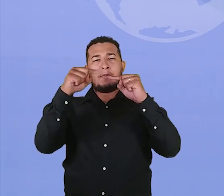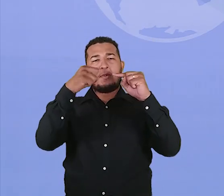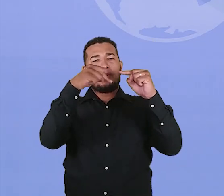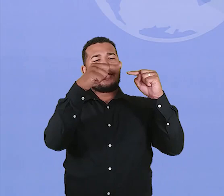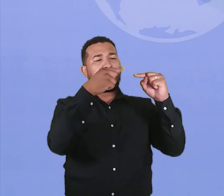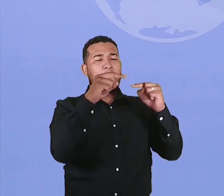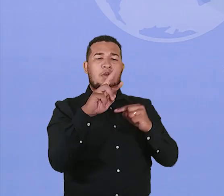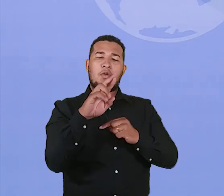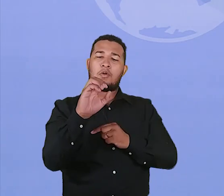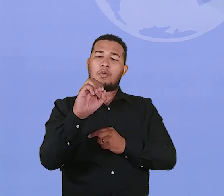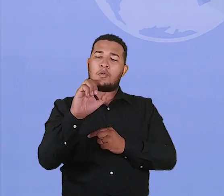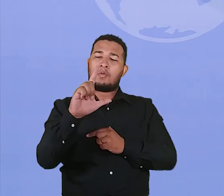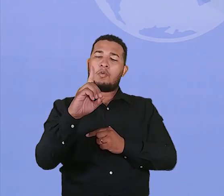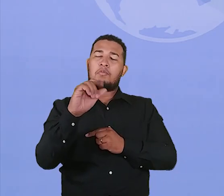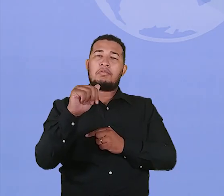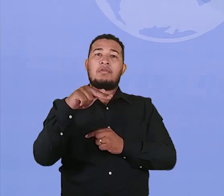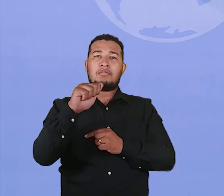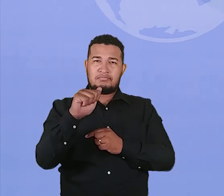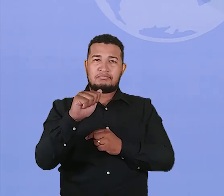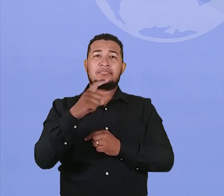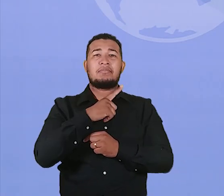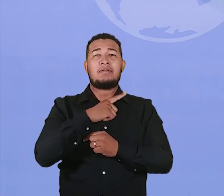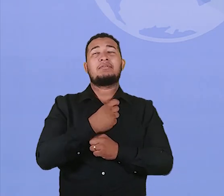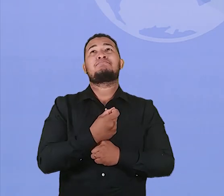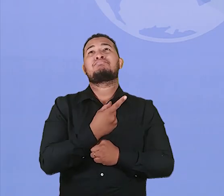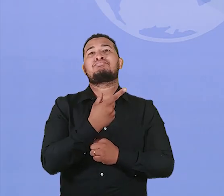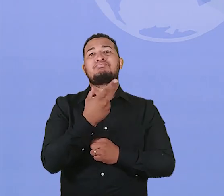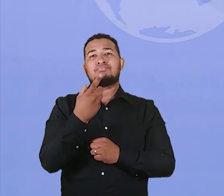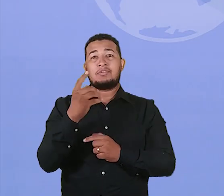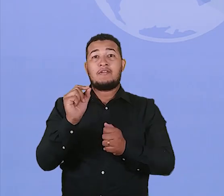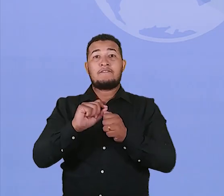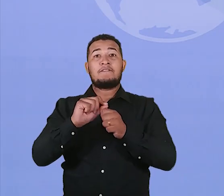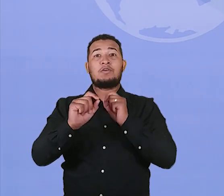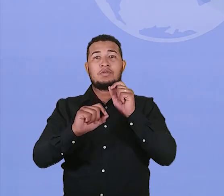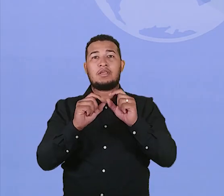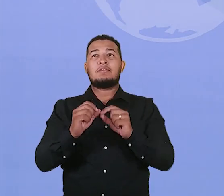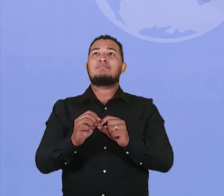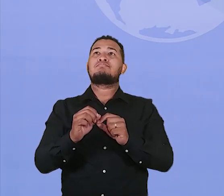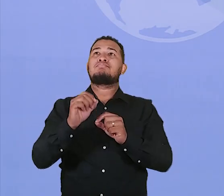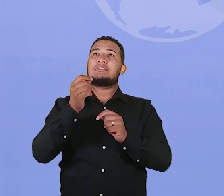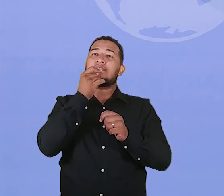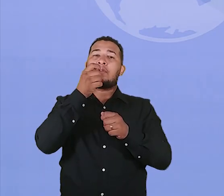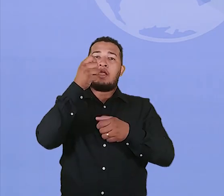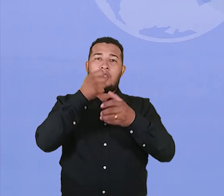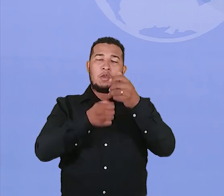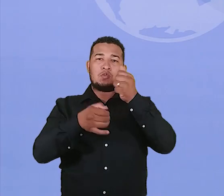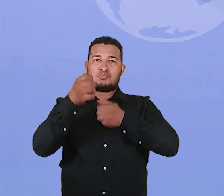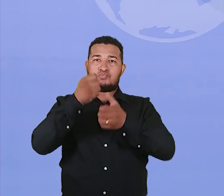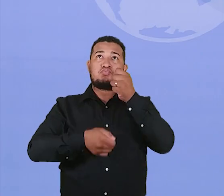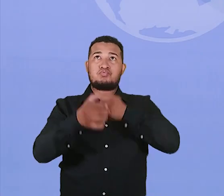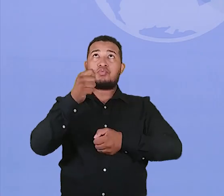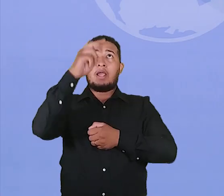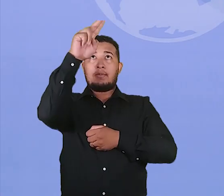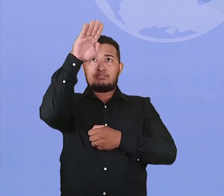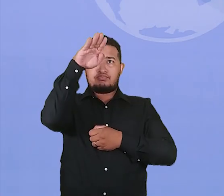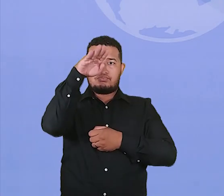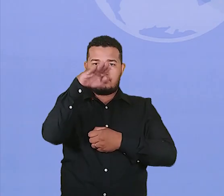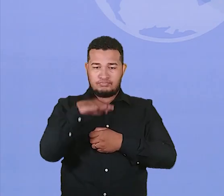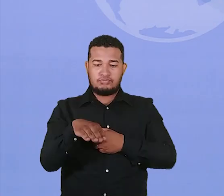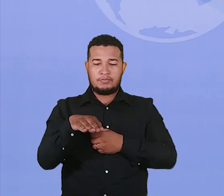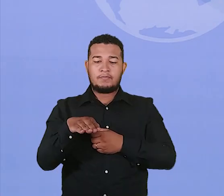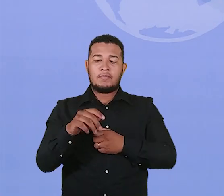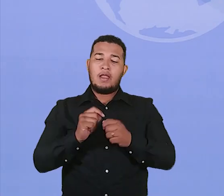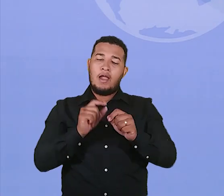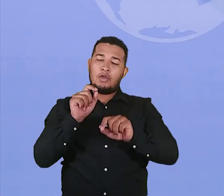roldanas tá tem várias roldanas é que você vai lá coloca então você desce ele coloca a roupa